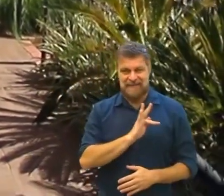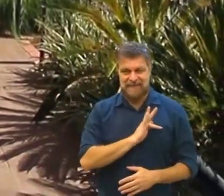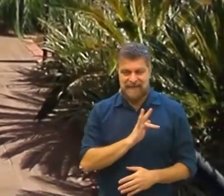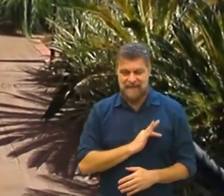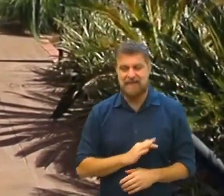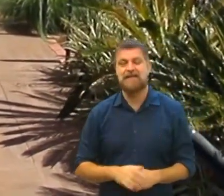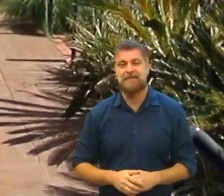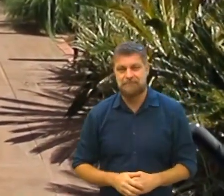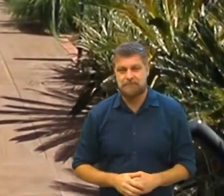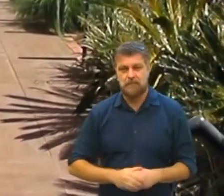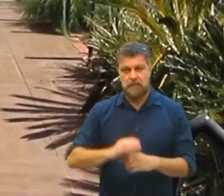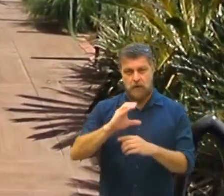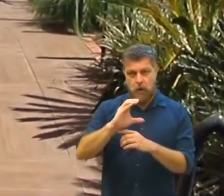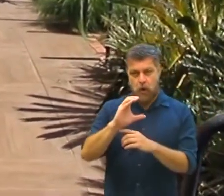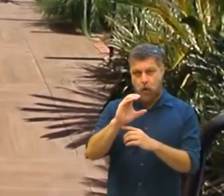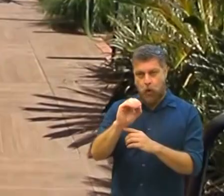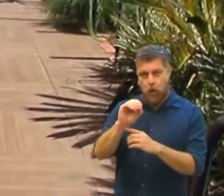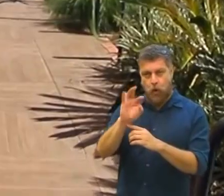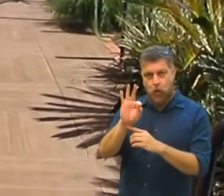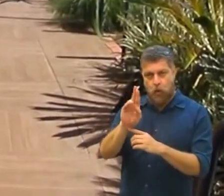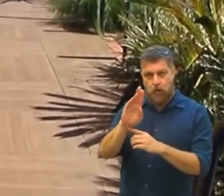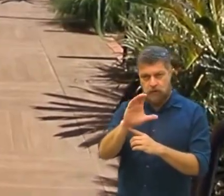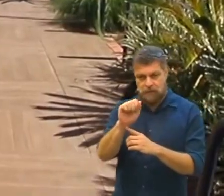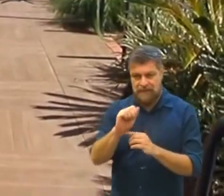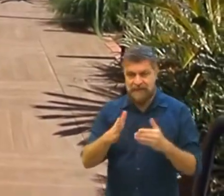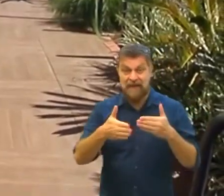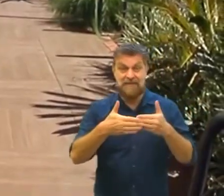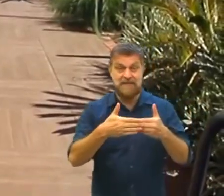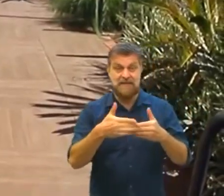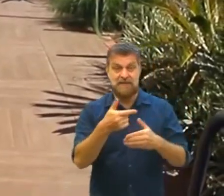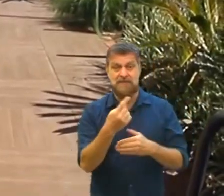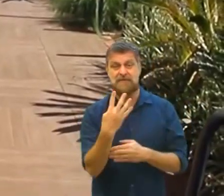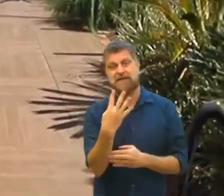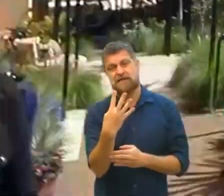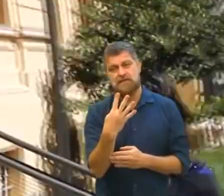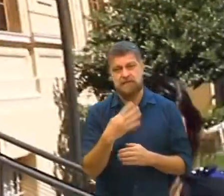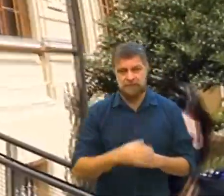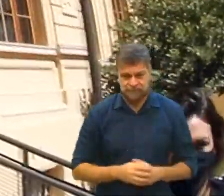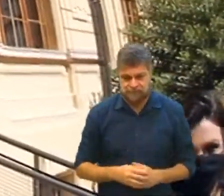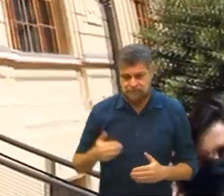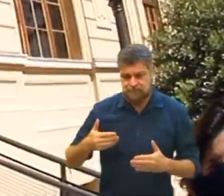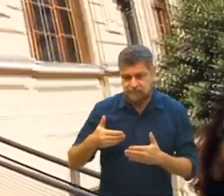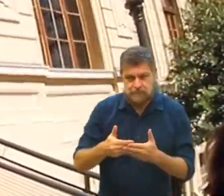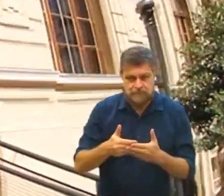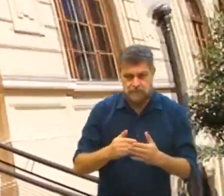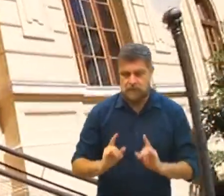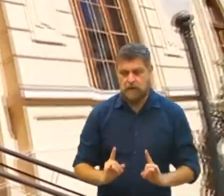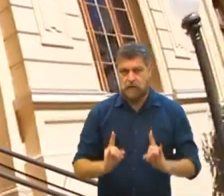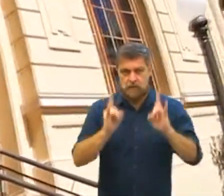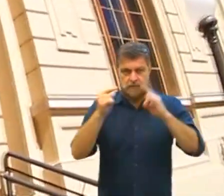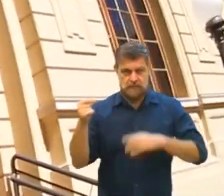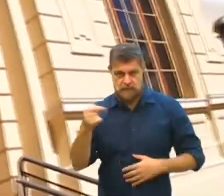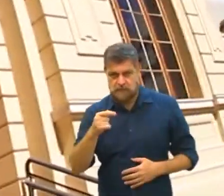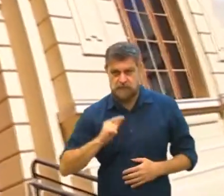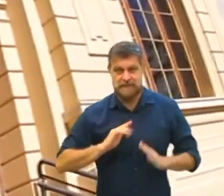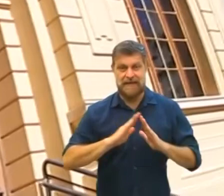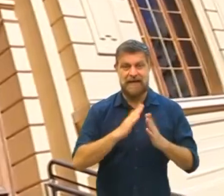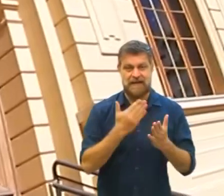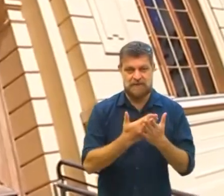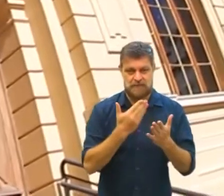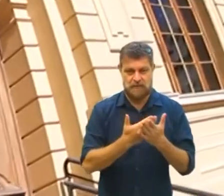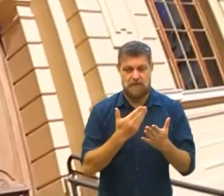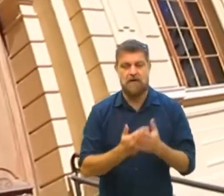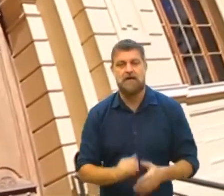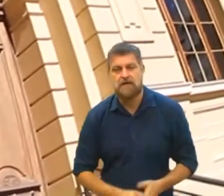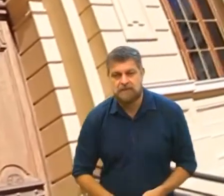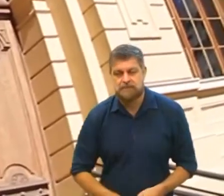mais conhecido como Cotuca, que estava fechado desde 2014. A construção, que até então abrigava o